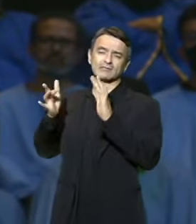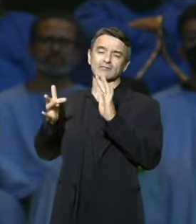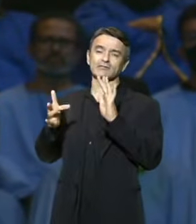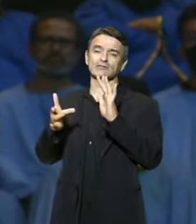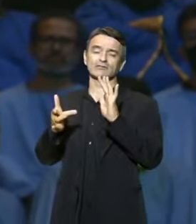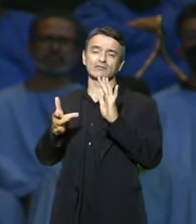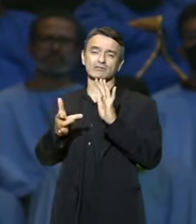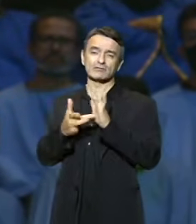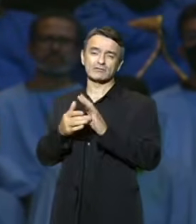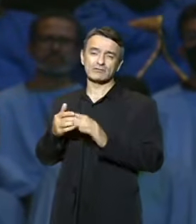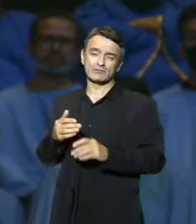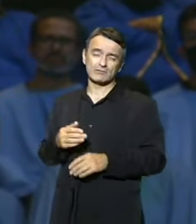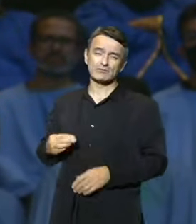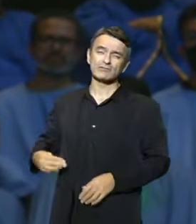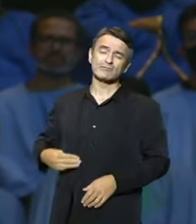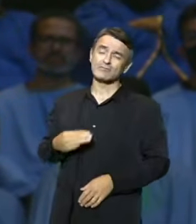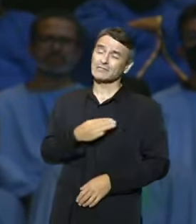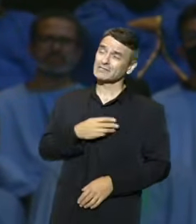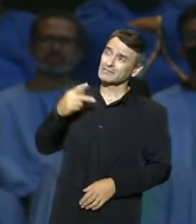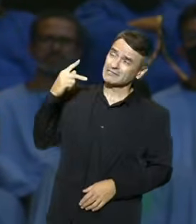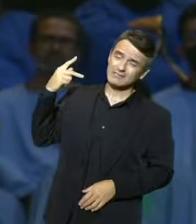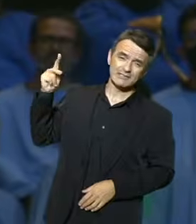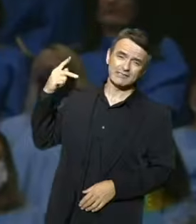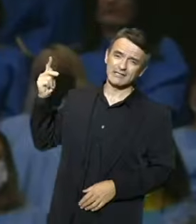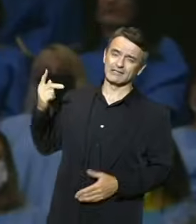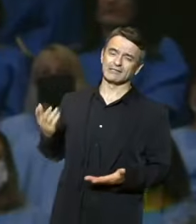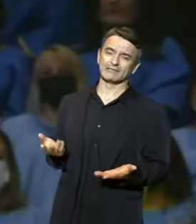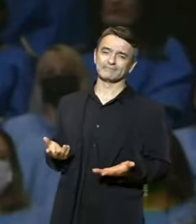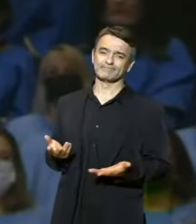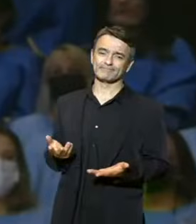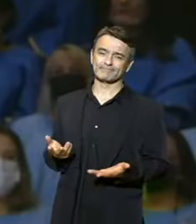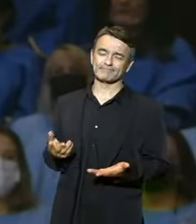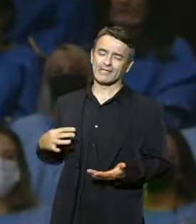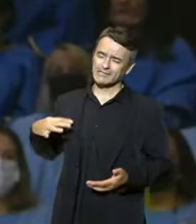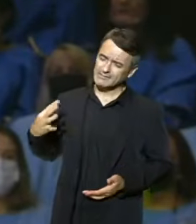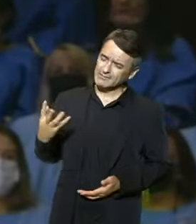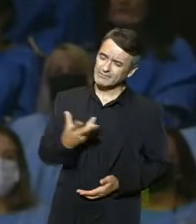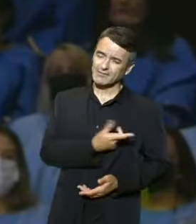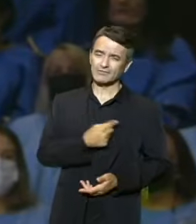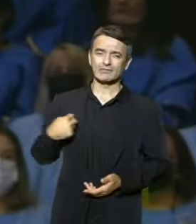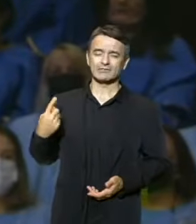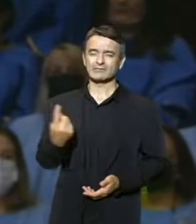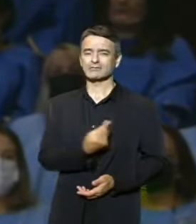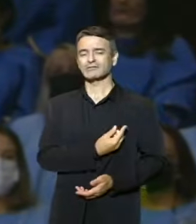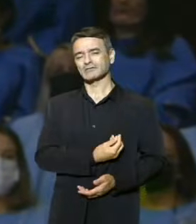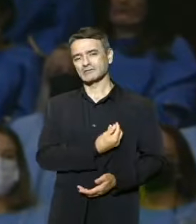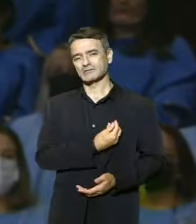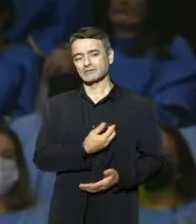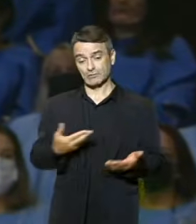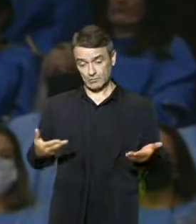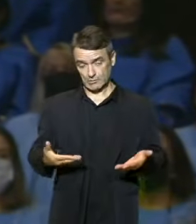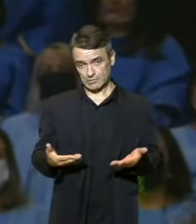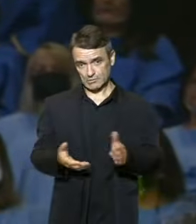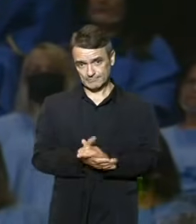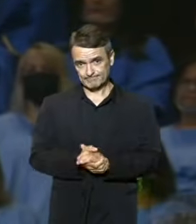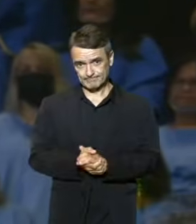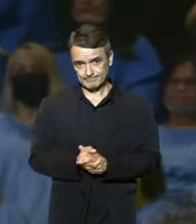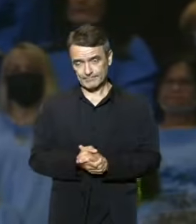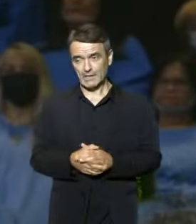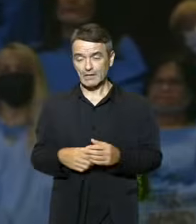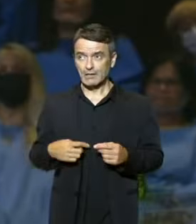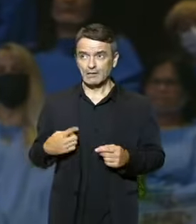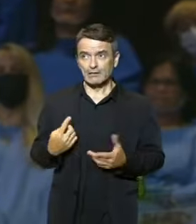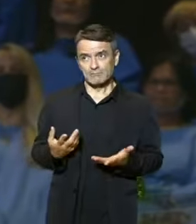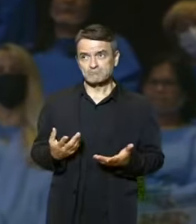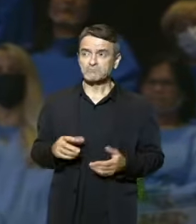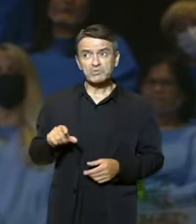o Messias de Deus, o Salvador da nossa vida. Por isso hoje nesse lugar a gente pode tomar uma